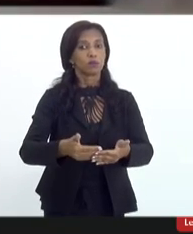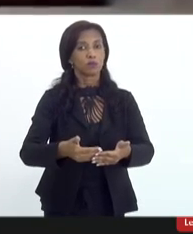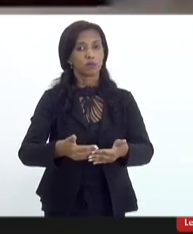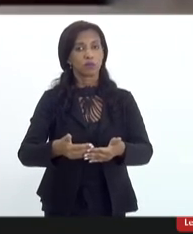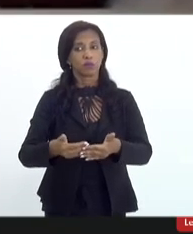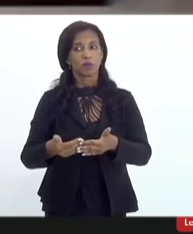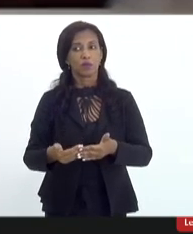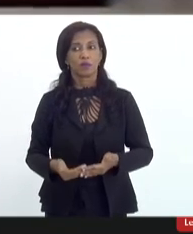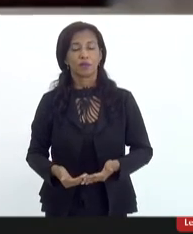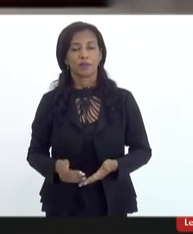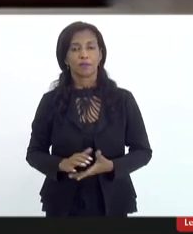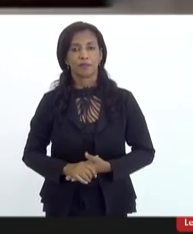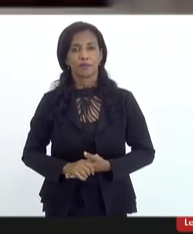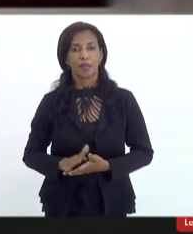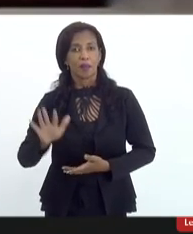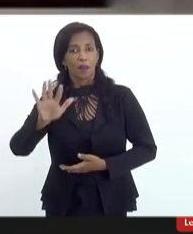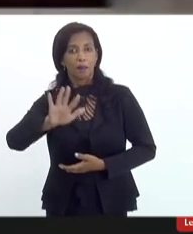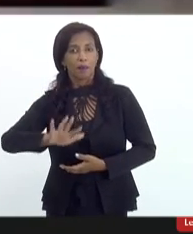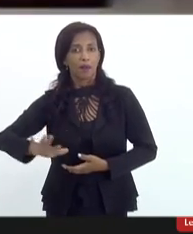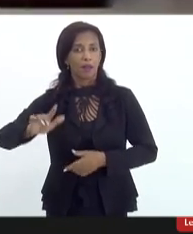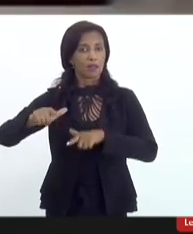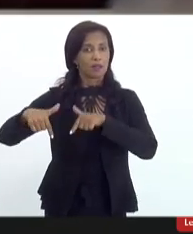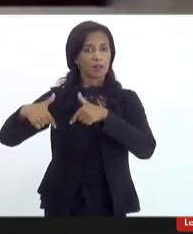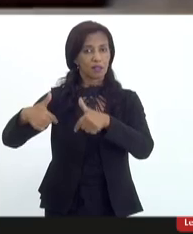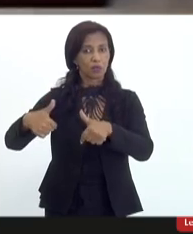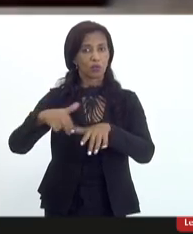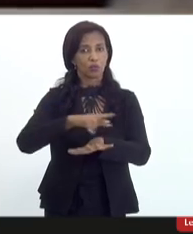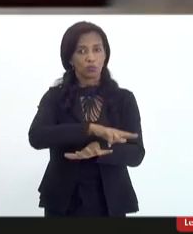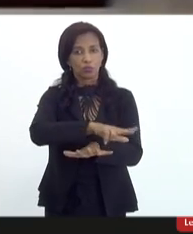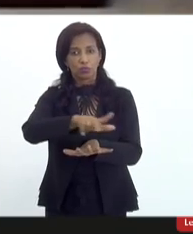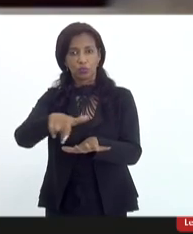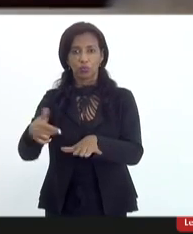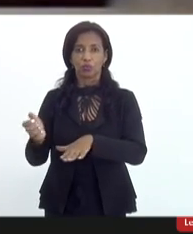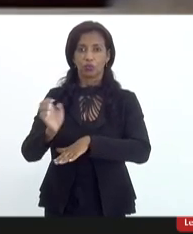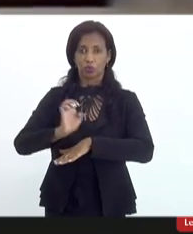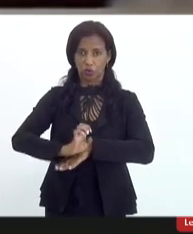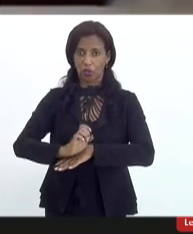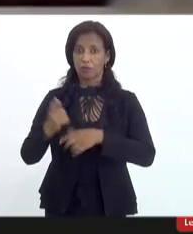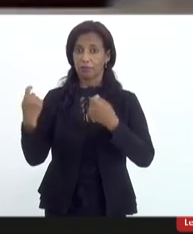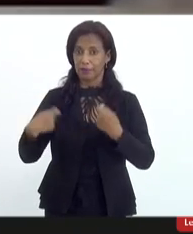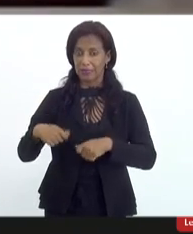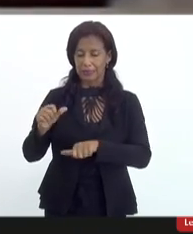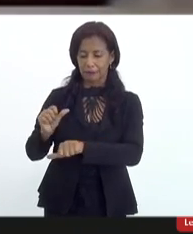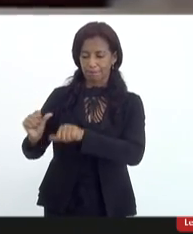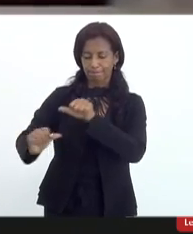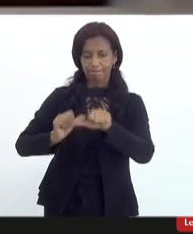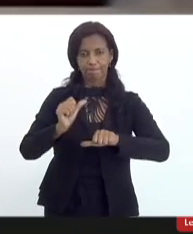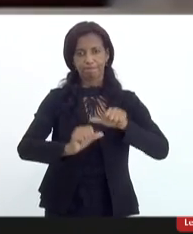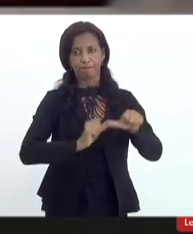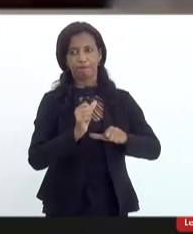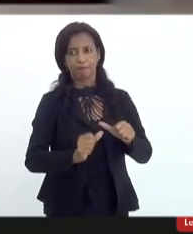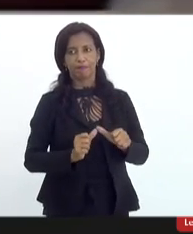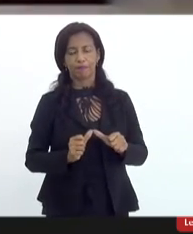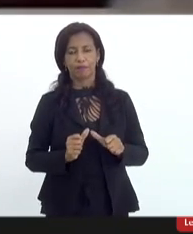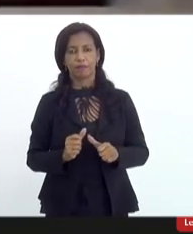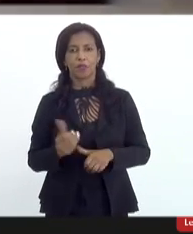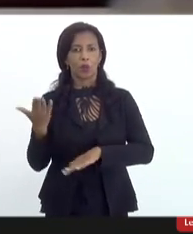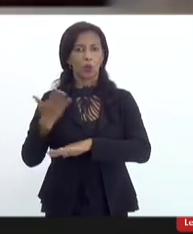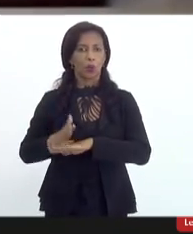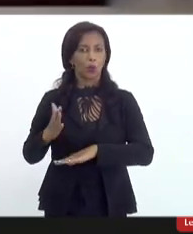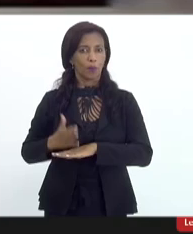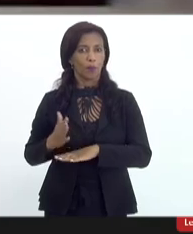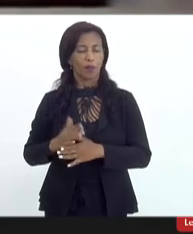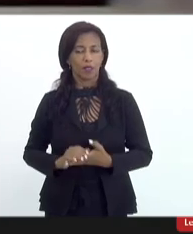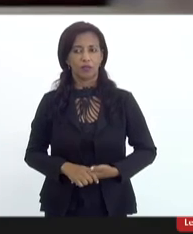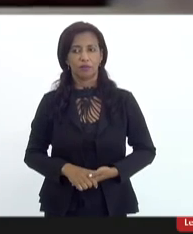no tocante às ações multidisciplinares que o Estado precisa fazer no combate à